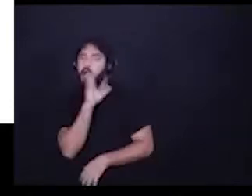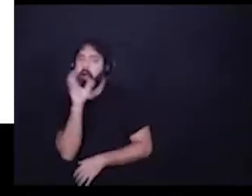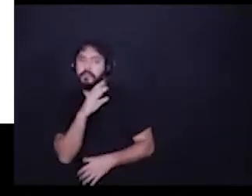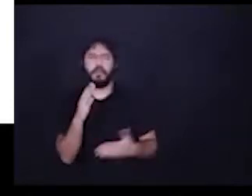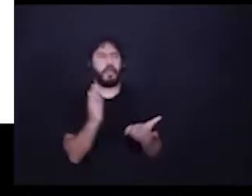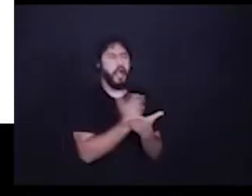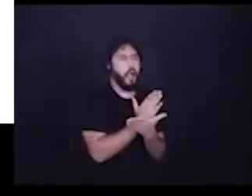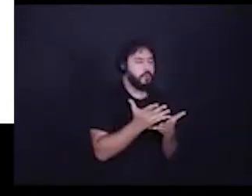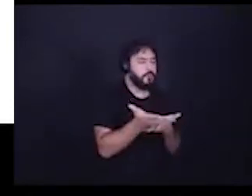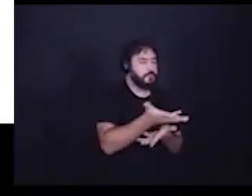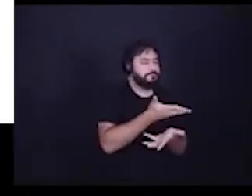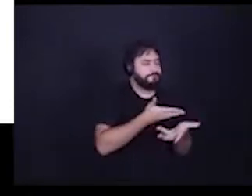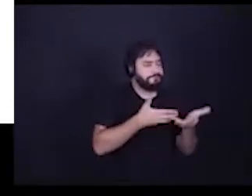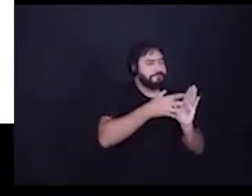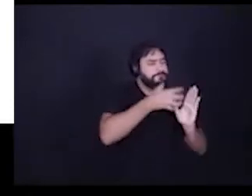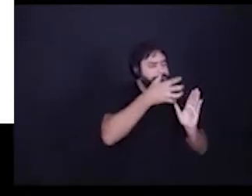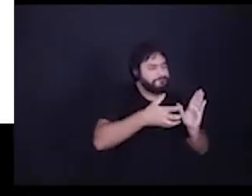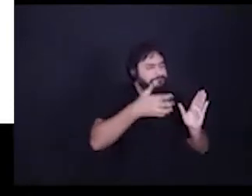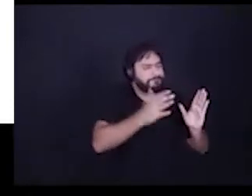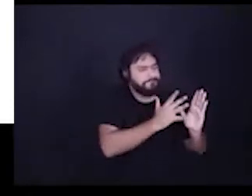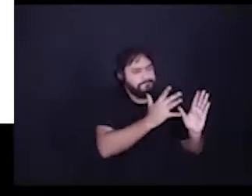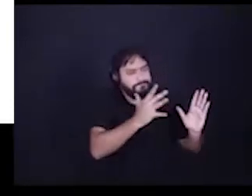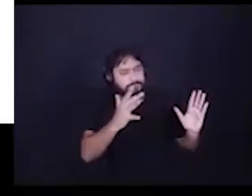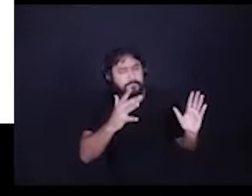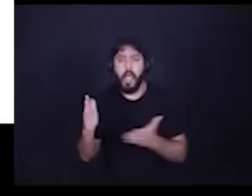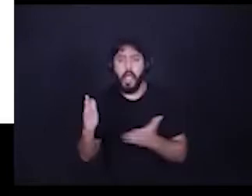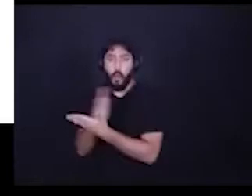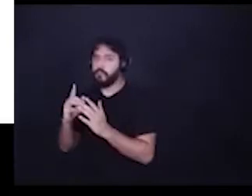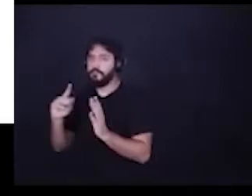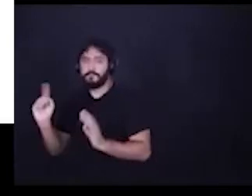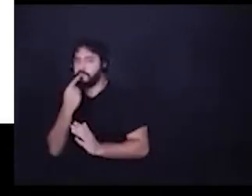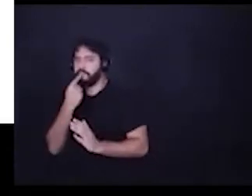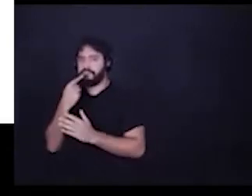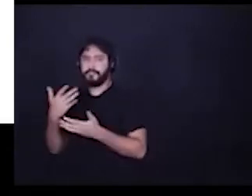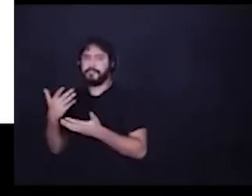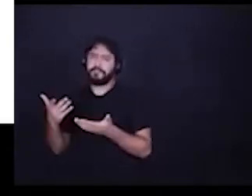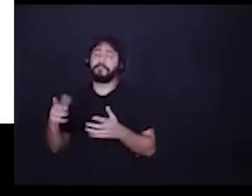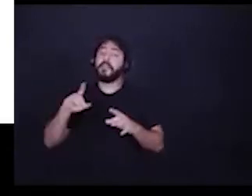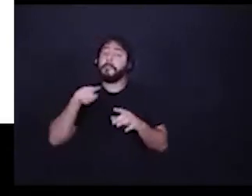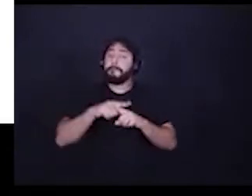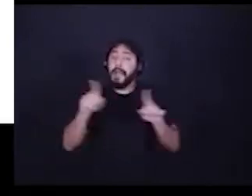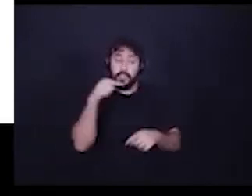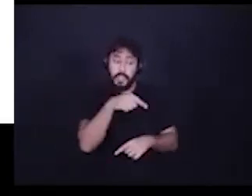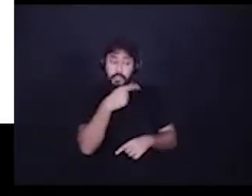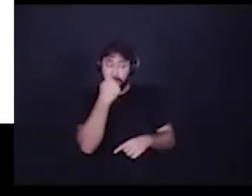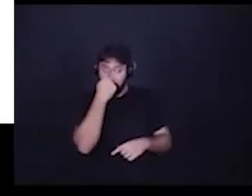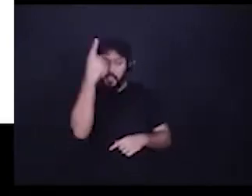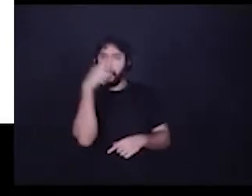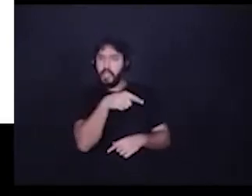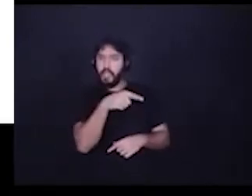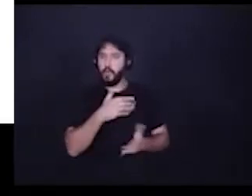indas e mais ou menos indas e voltas, de alguma maneira esse panorama e essa ideia, ela é sempre para mim um ponto de